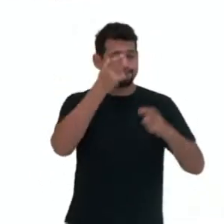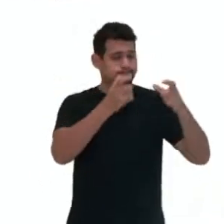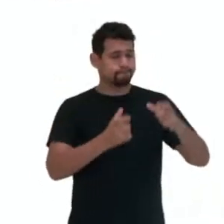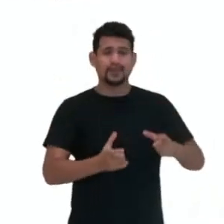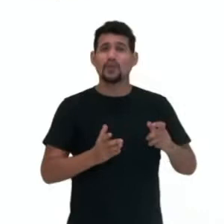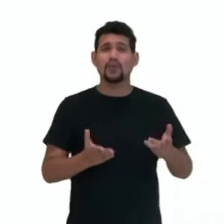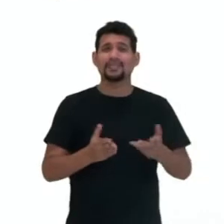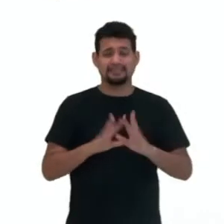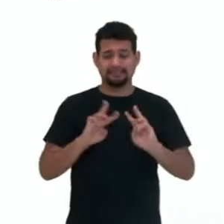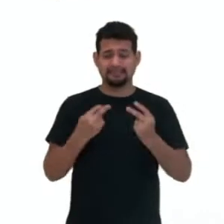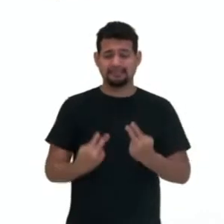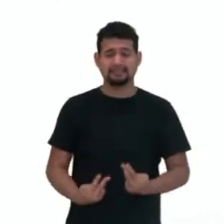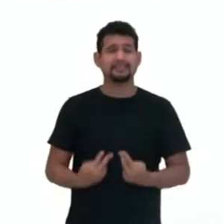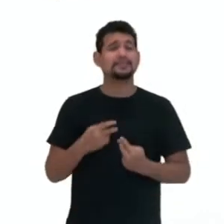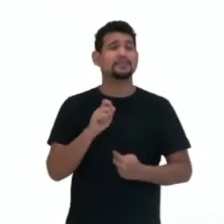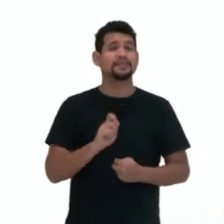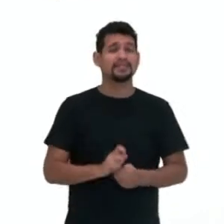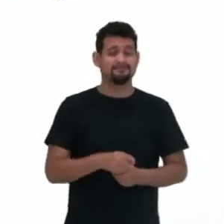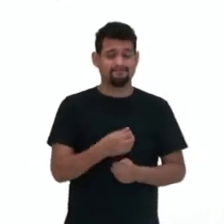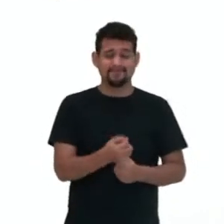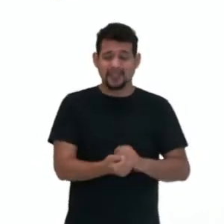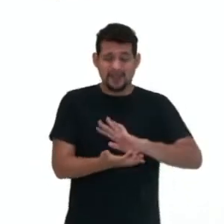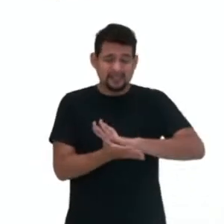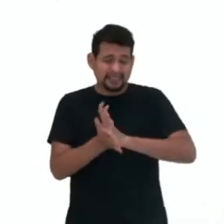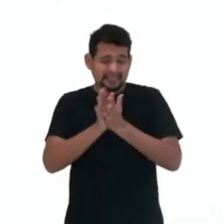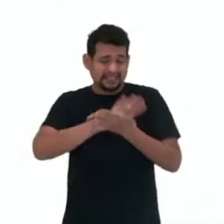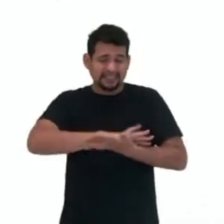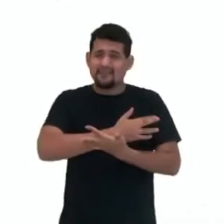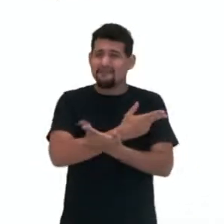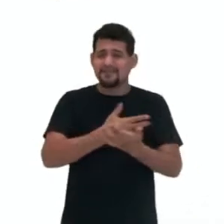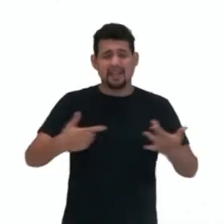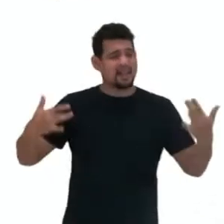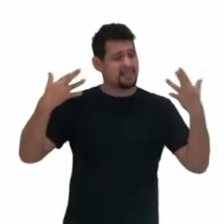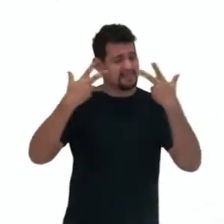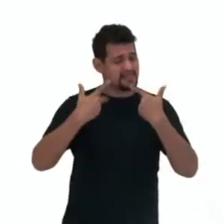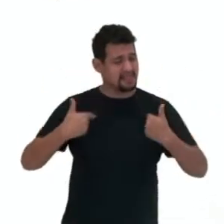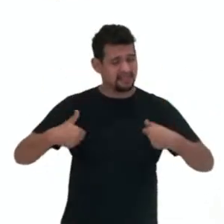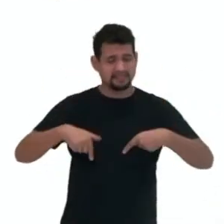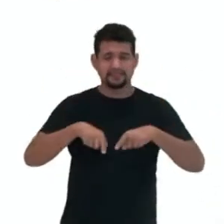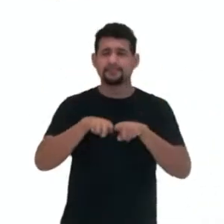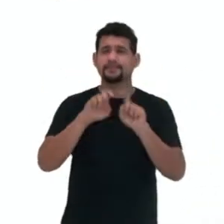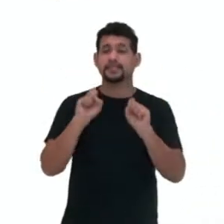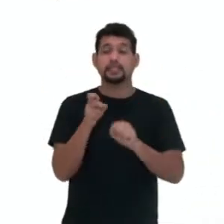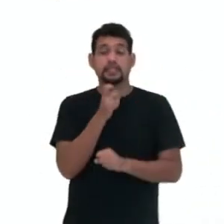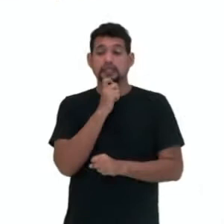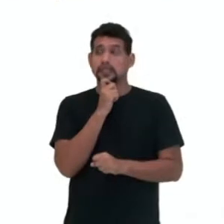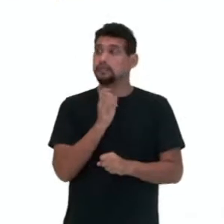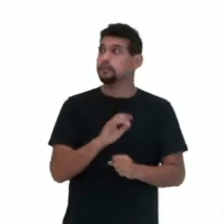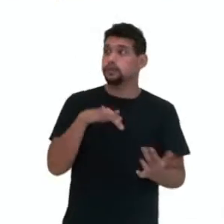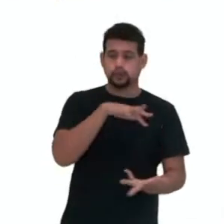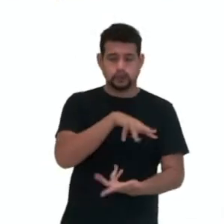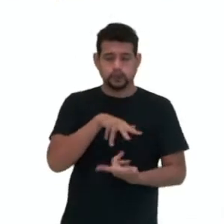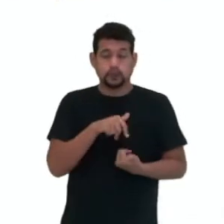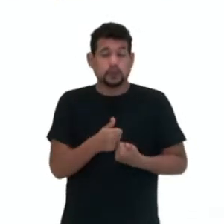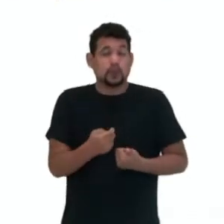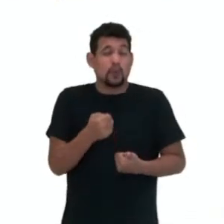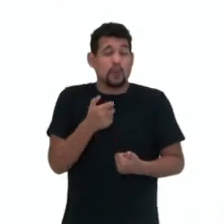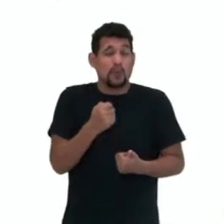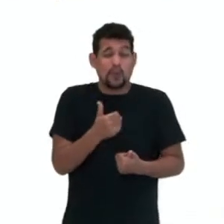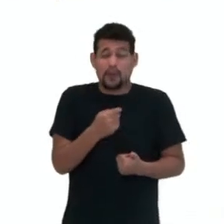atualmente causando a sexta extinção em massa de espécies e o sistema climático global está à beira de uma